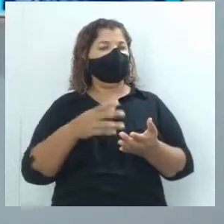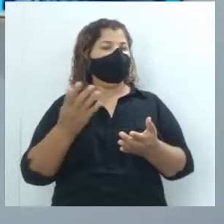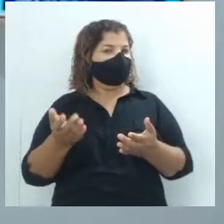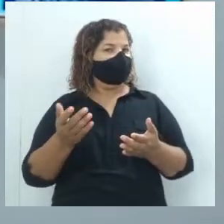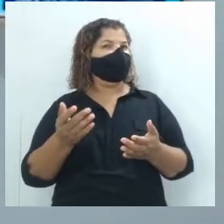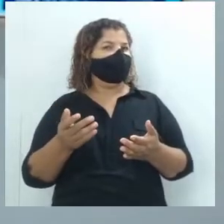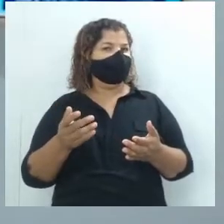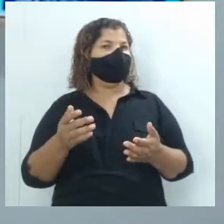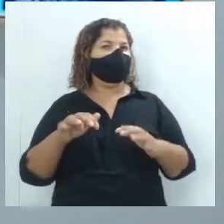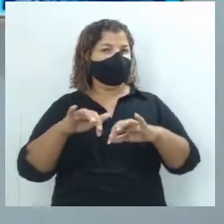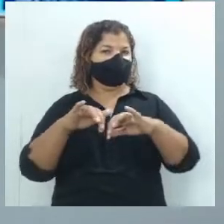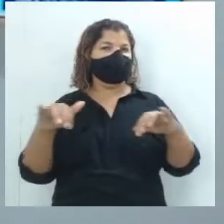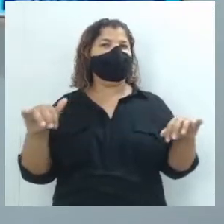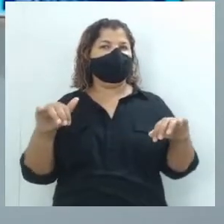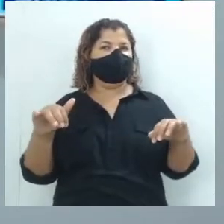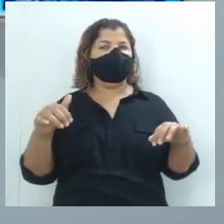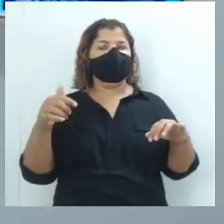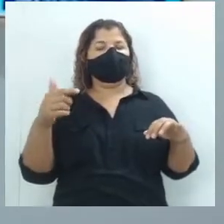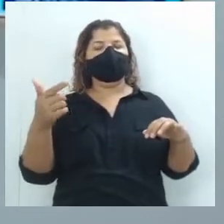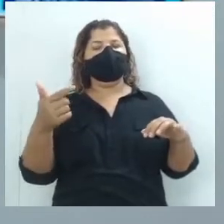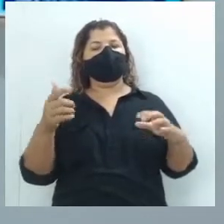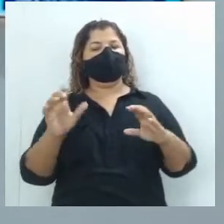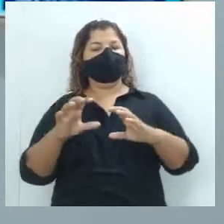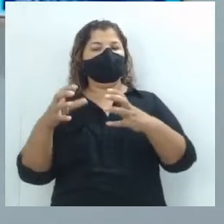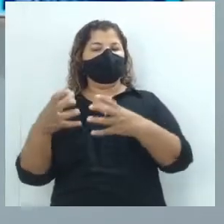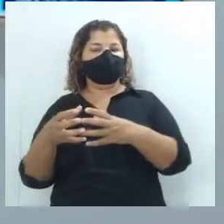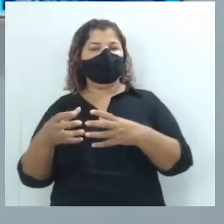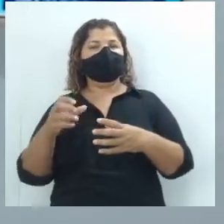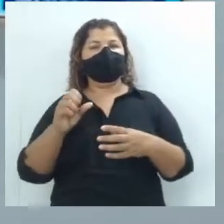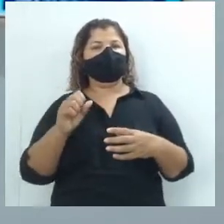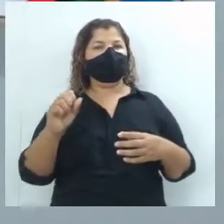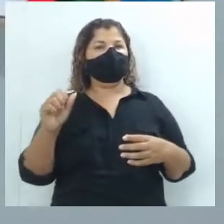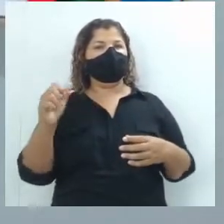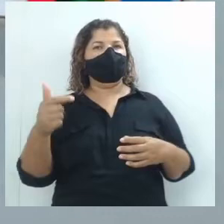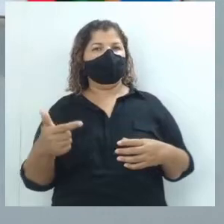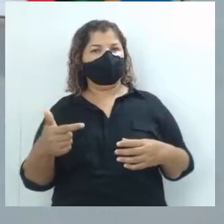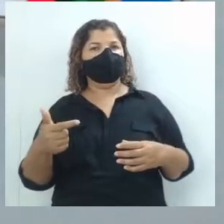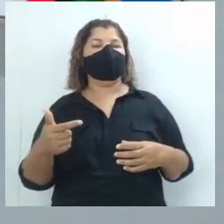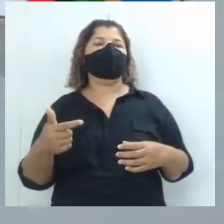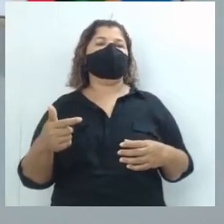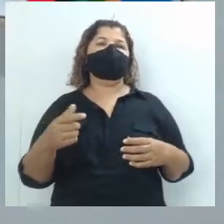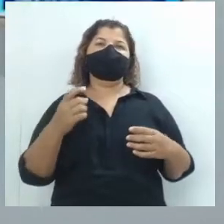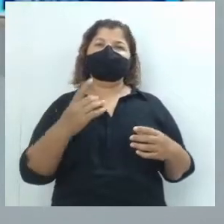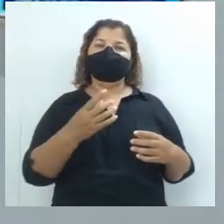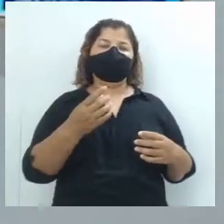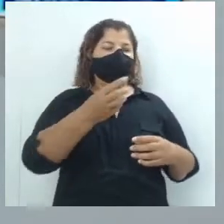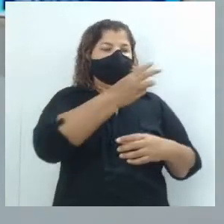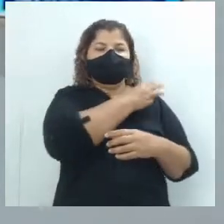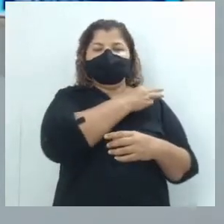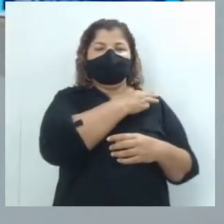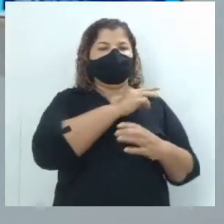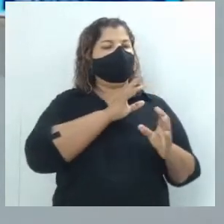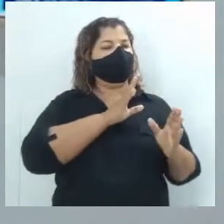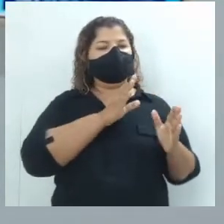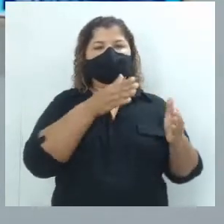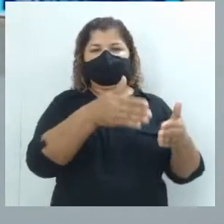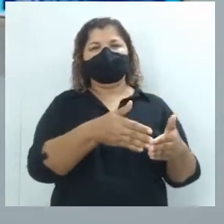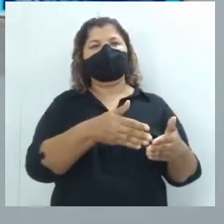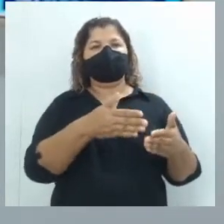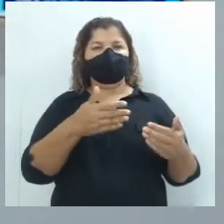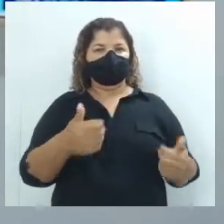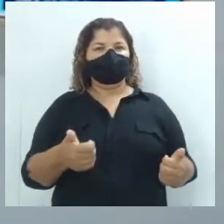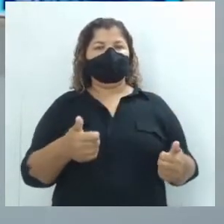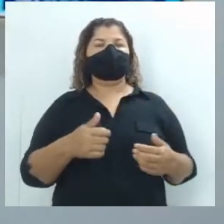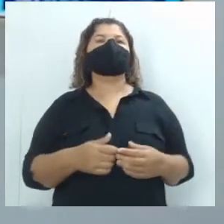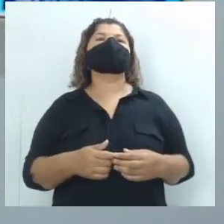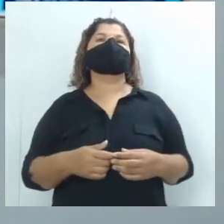é separado da galera do seriado 2, ou seja, é um final de semana só para vocês do terceiro ano. Só para vocês do terceiro ano, beleza? A